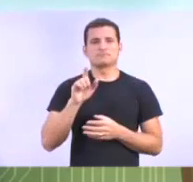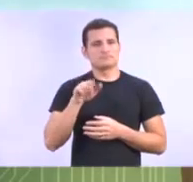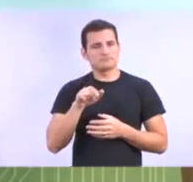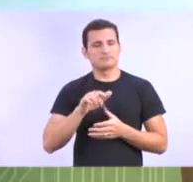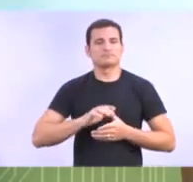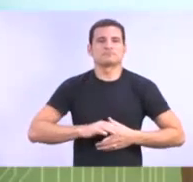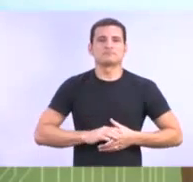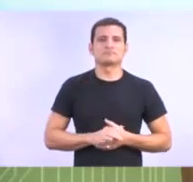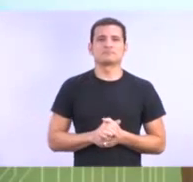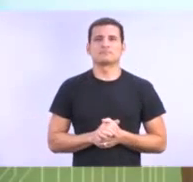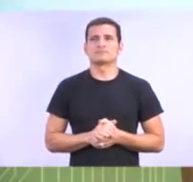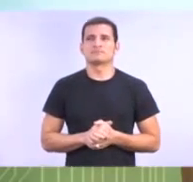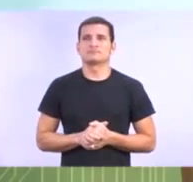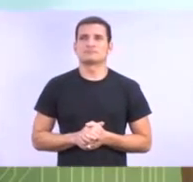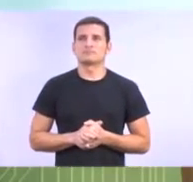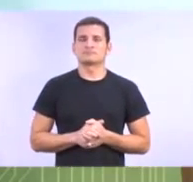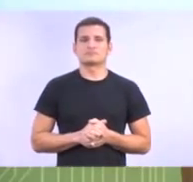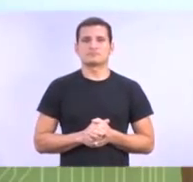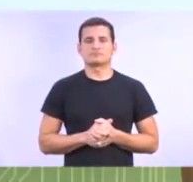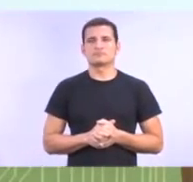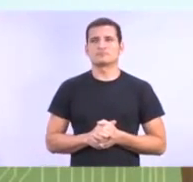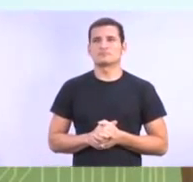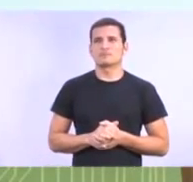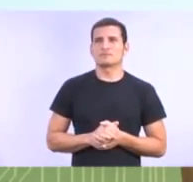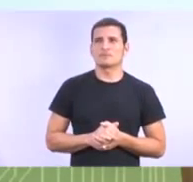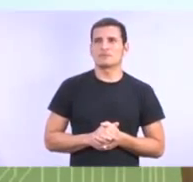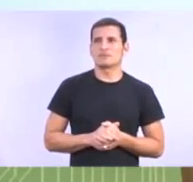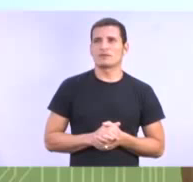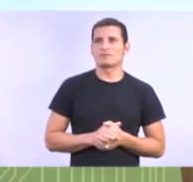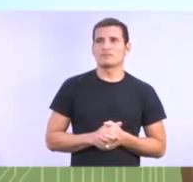que está aqui referenciando com a literatura, correto?